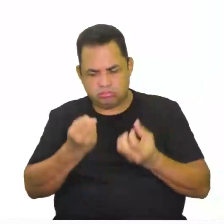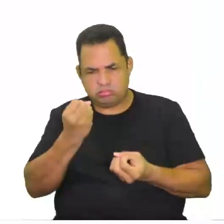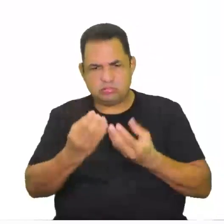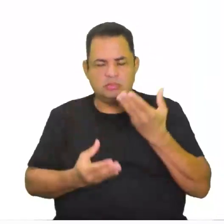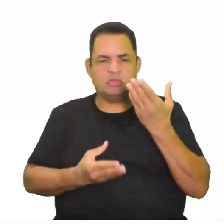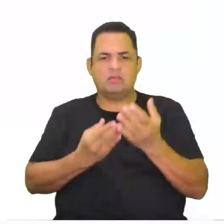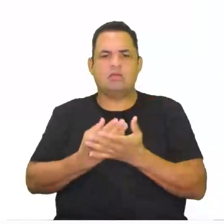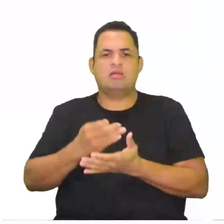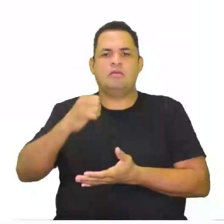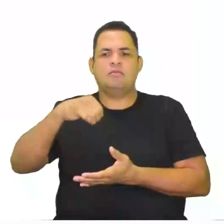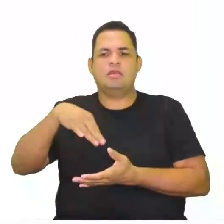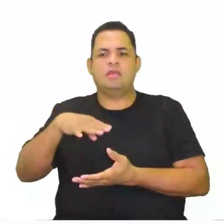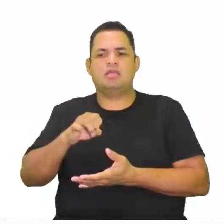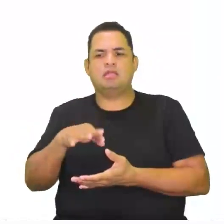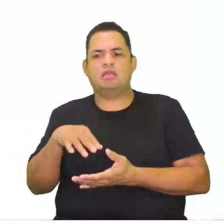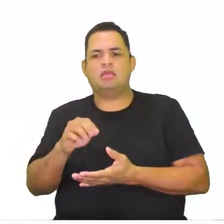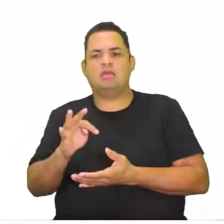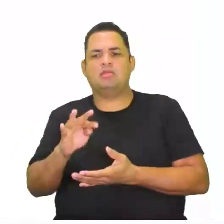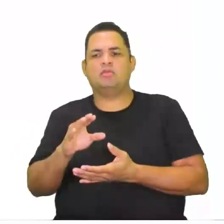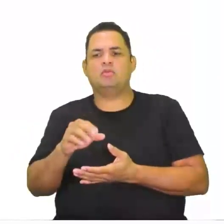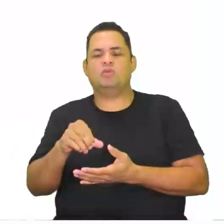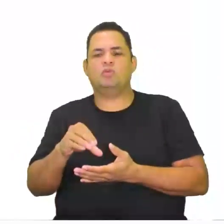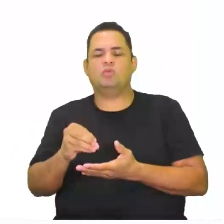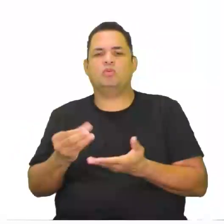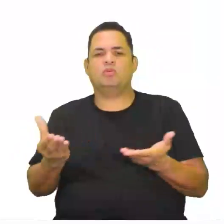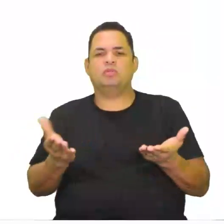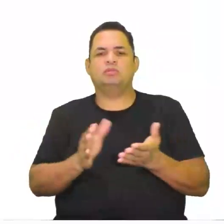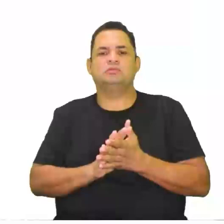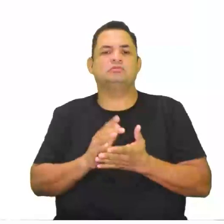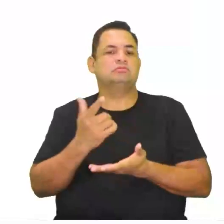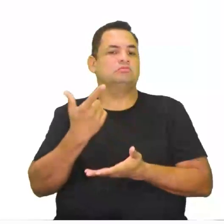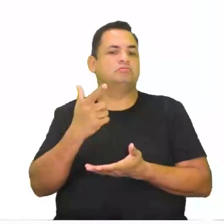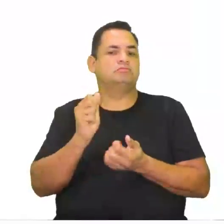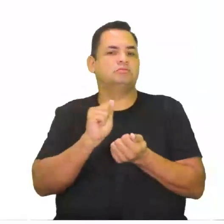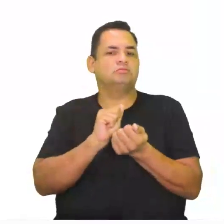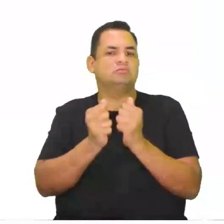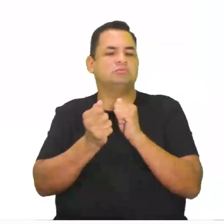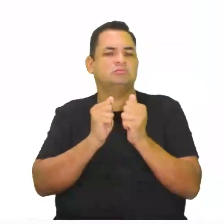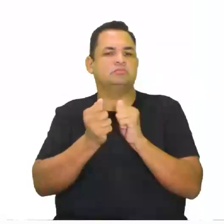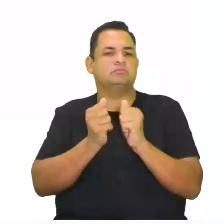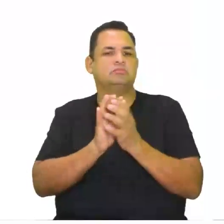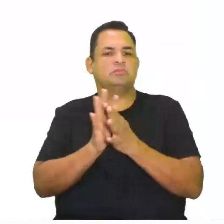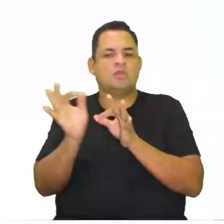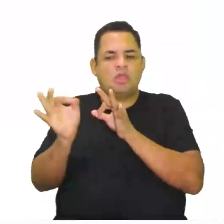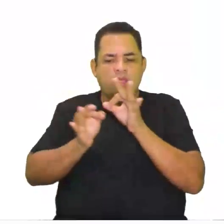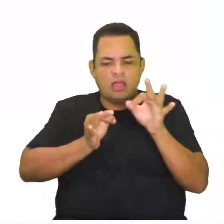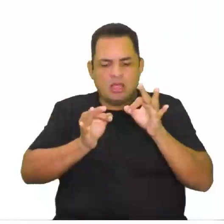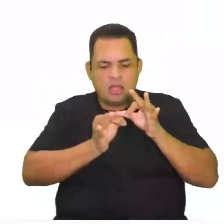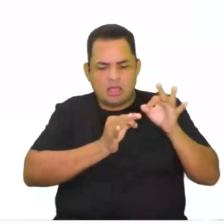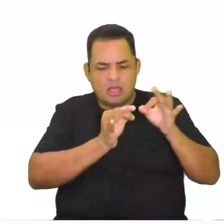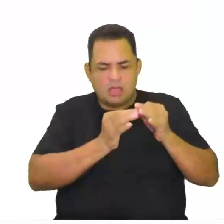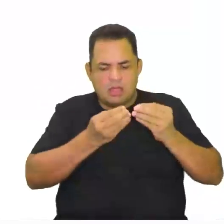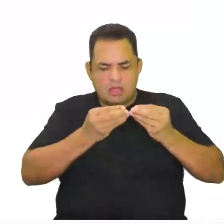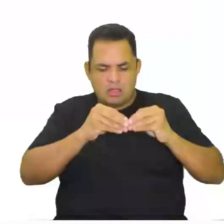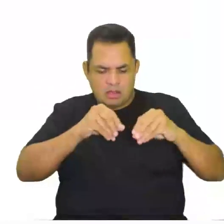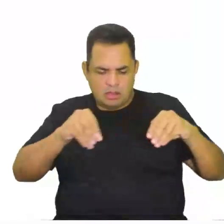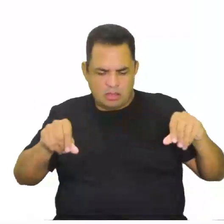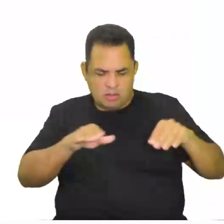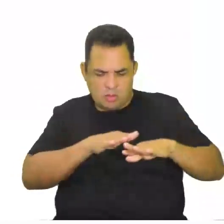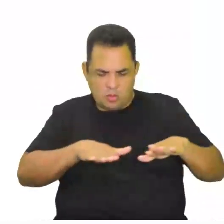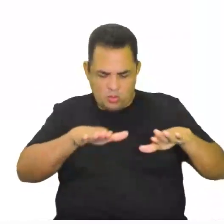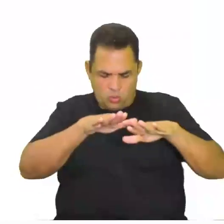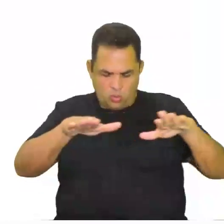do gás metano e tudo mais, só que ele não tem esse controle com relação à preparação do solo